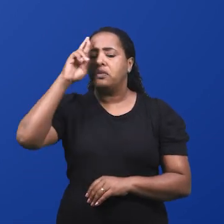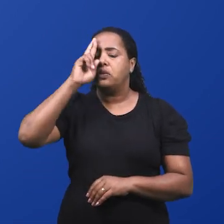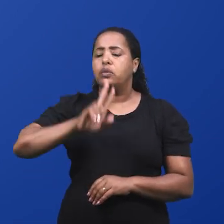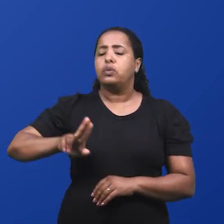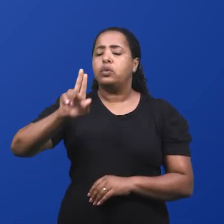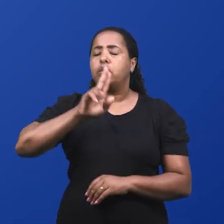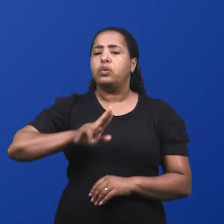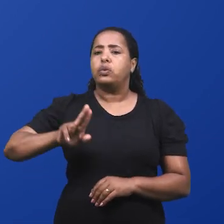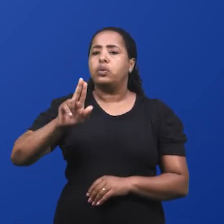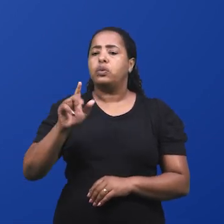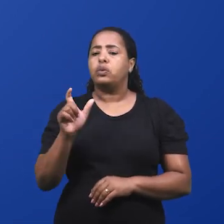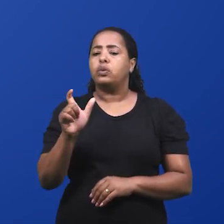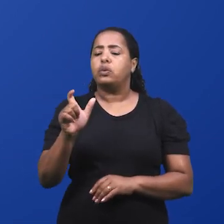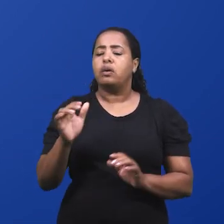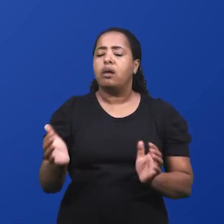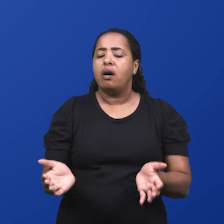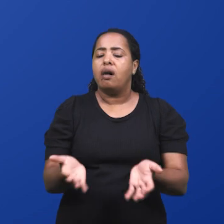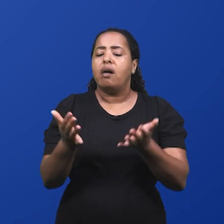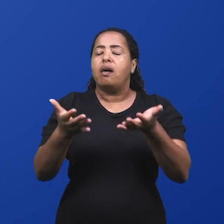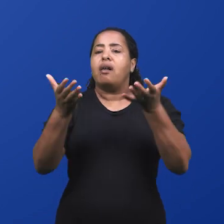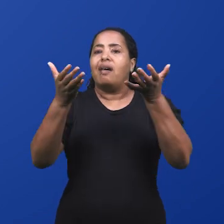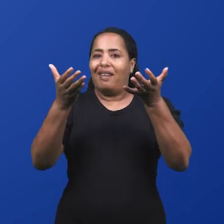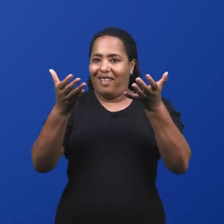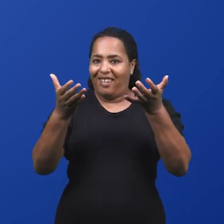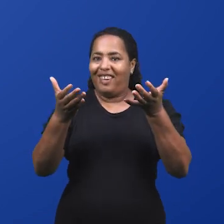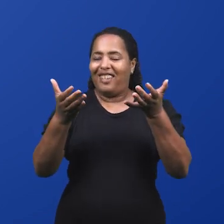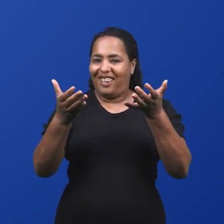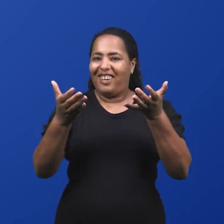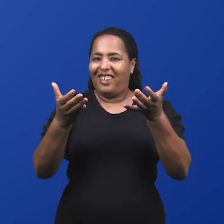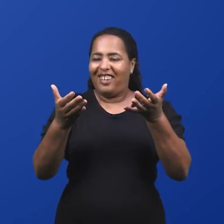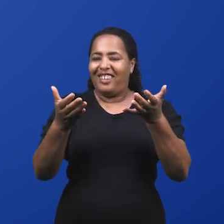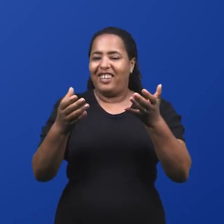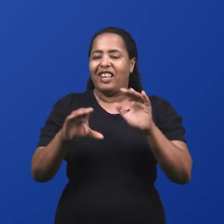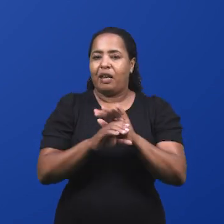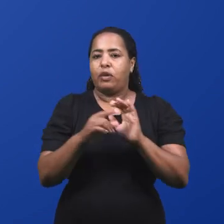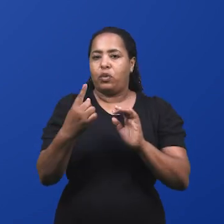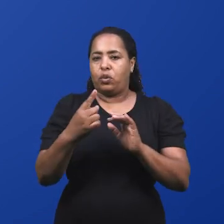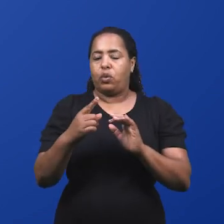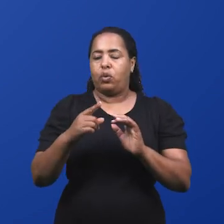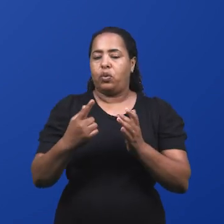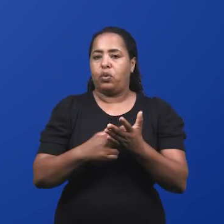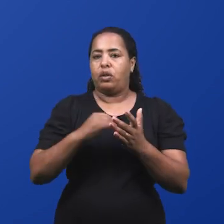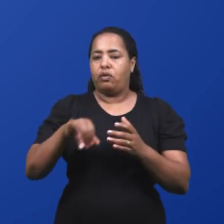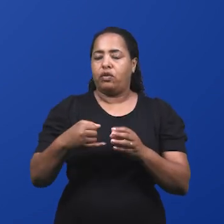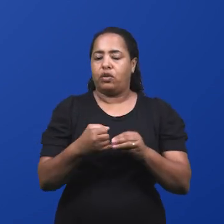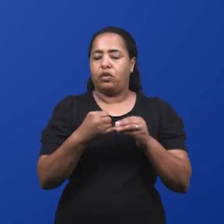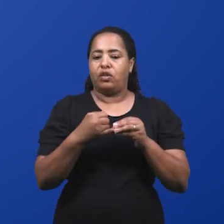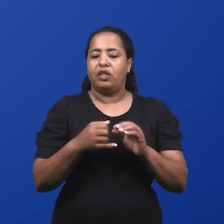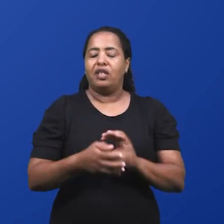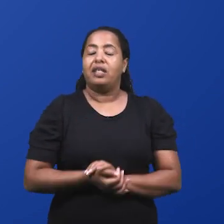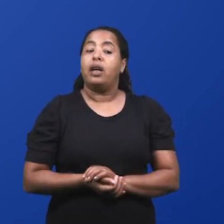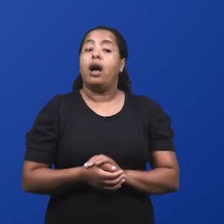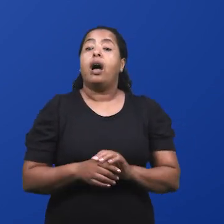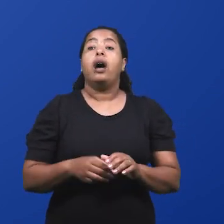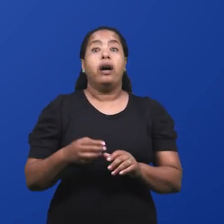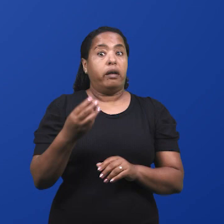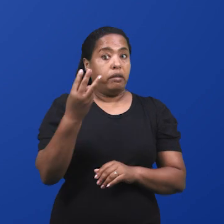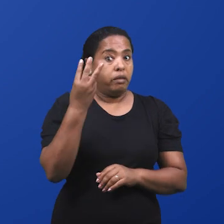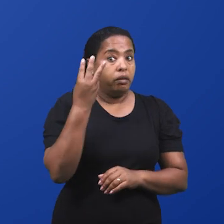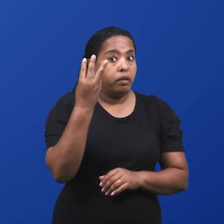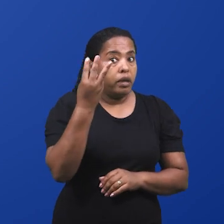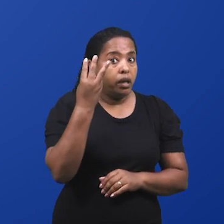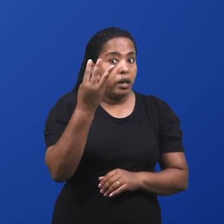usou a expressão tem bom ânimo no capítulo 1 do livro de Josué? Usou 3 vezes